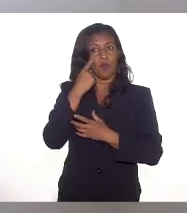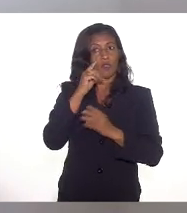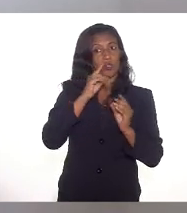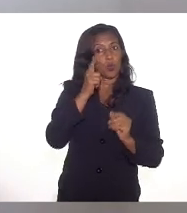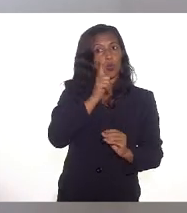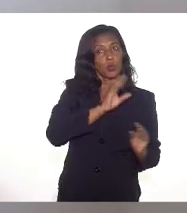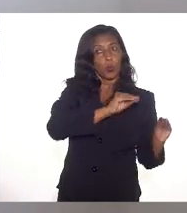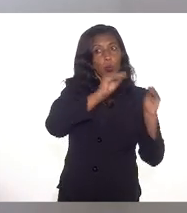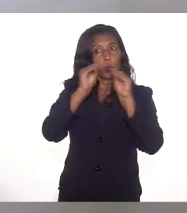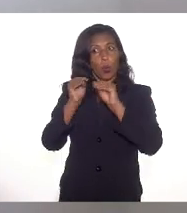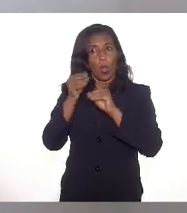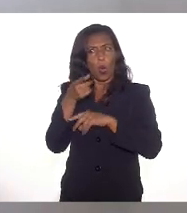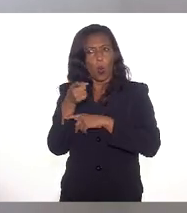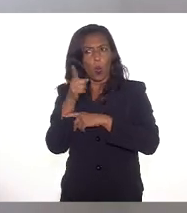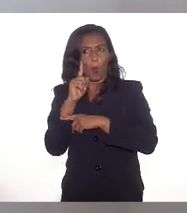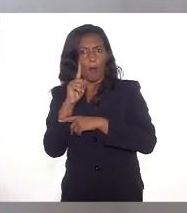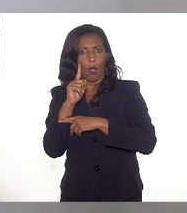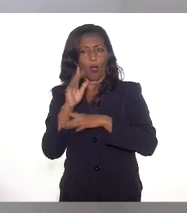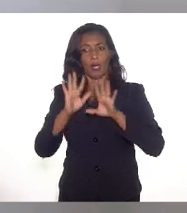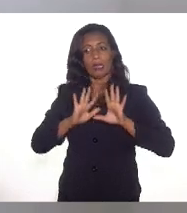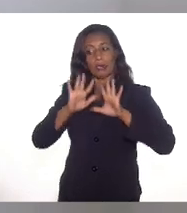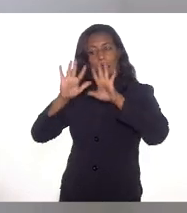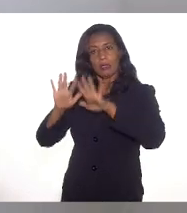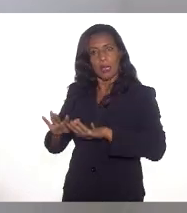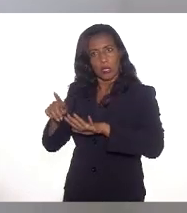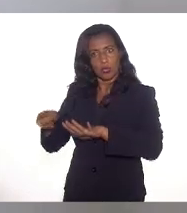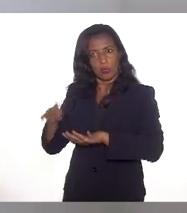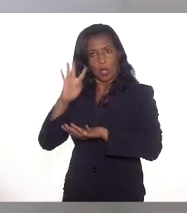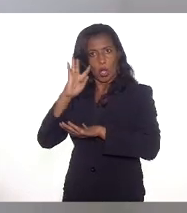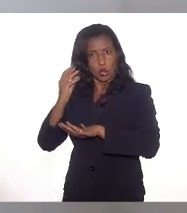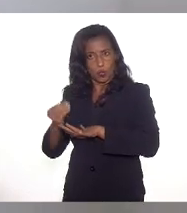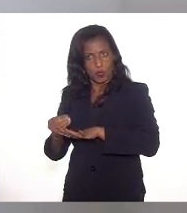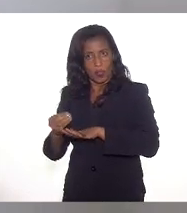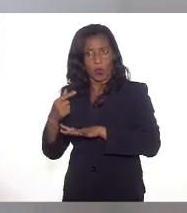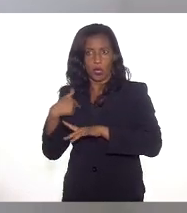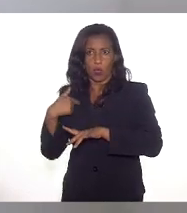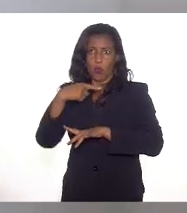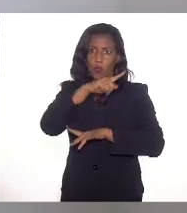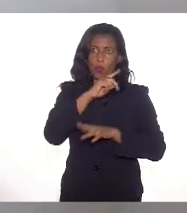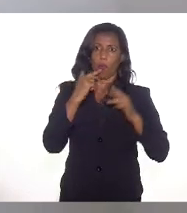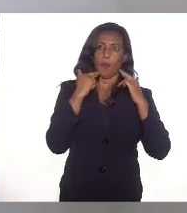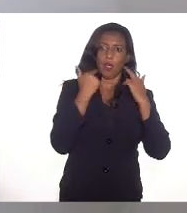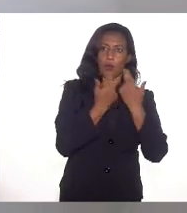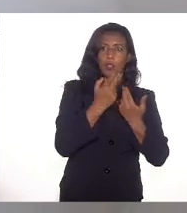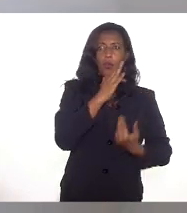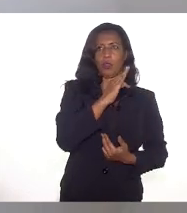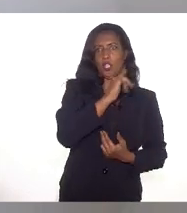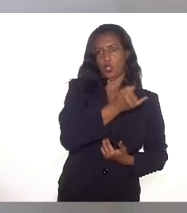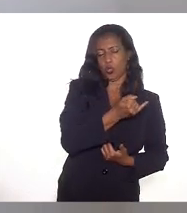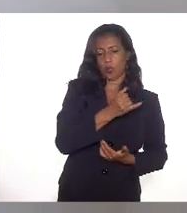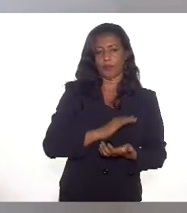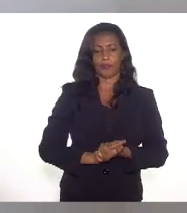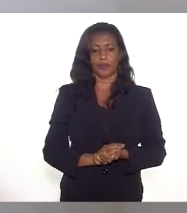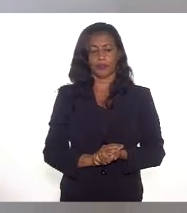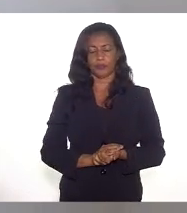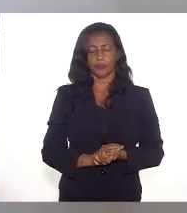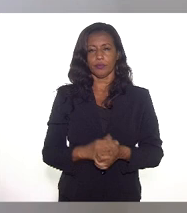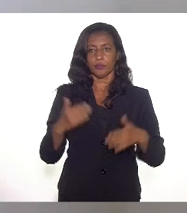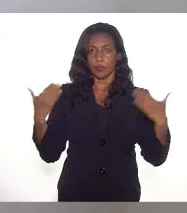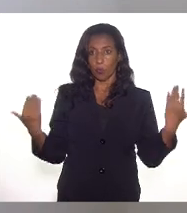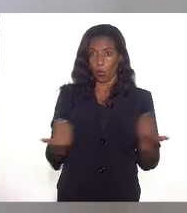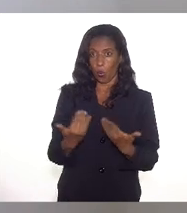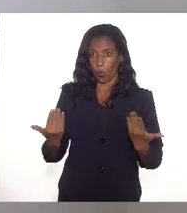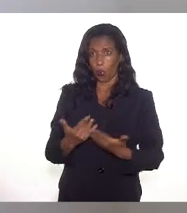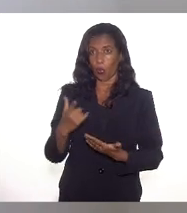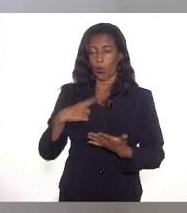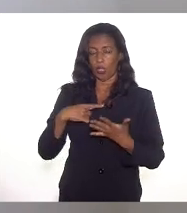eu abro aqui, deixo vocês discutindo e aí eu vou para lá, tá bom? Então, hoje, deputado Luiz e Marta, para amanhã,